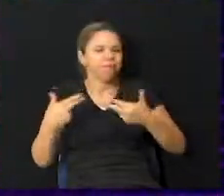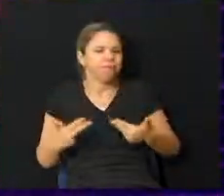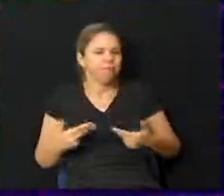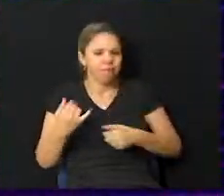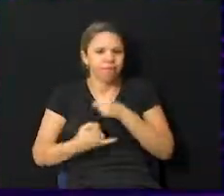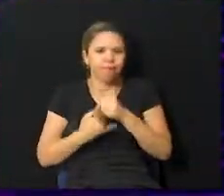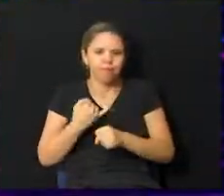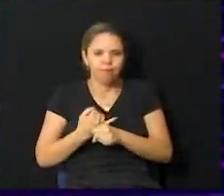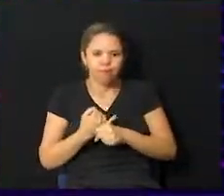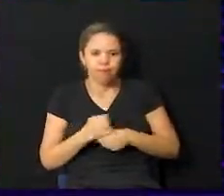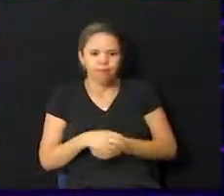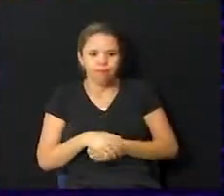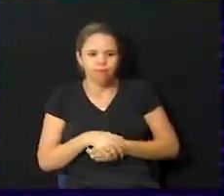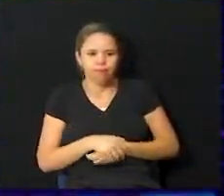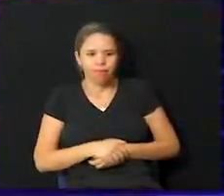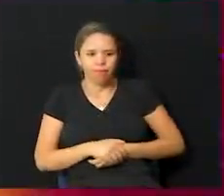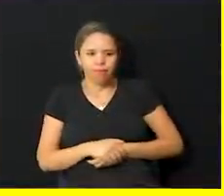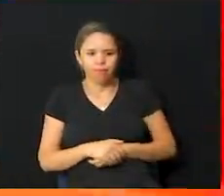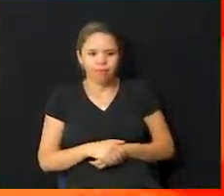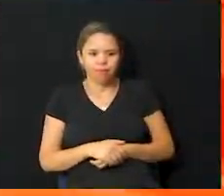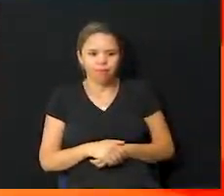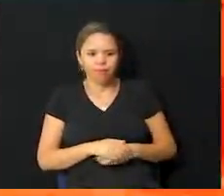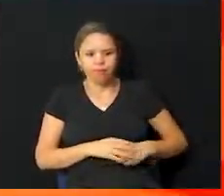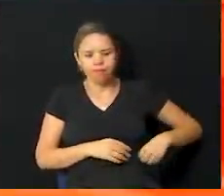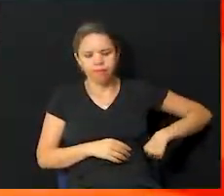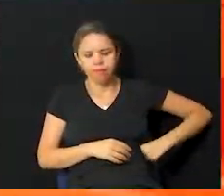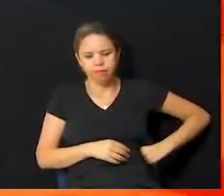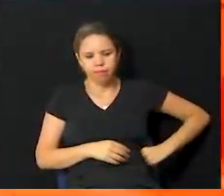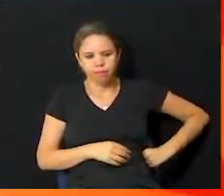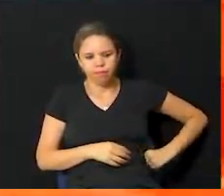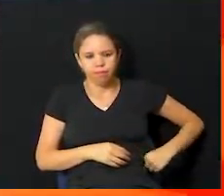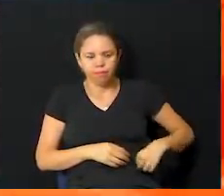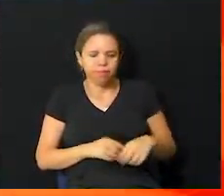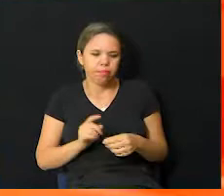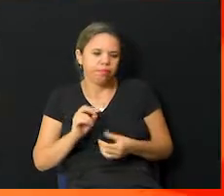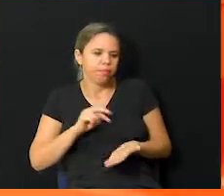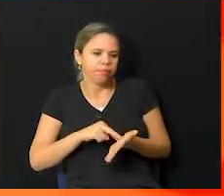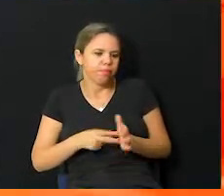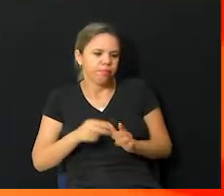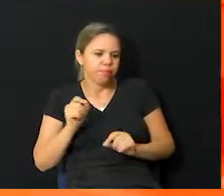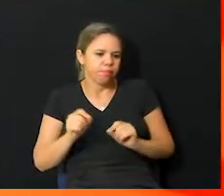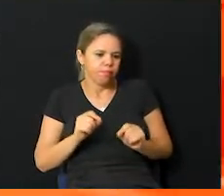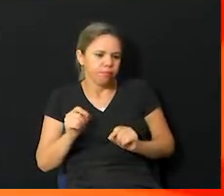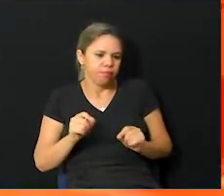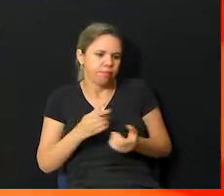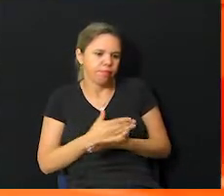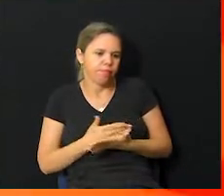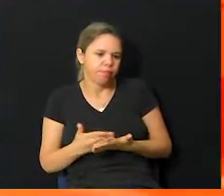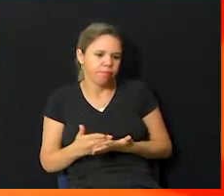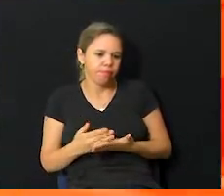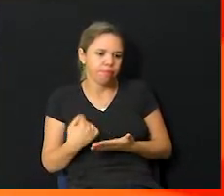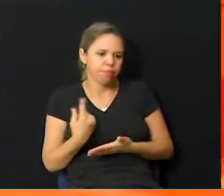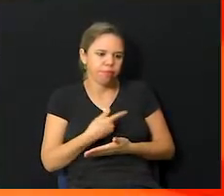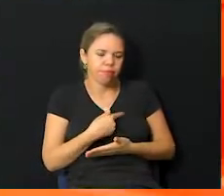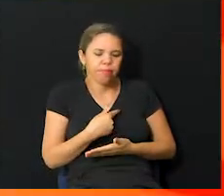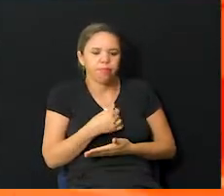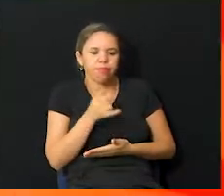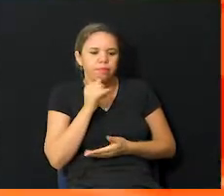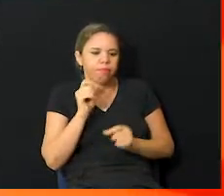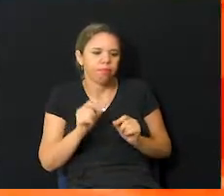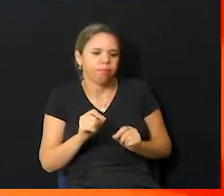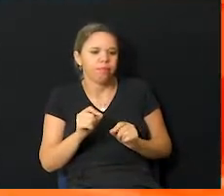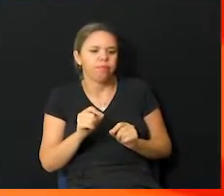várias plataformas? Olha, eu diversifiquei pelo seguinte. Inicialmente nós contatamos a